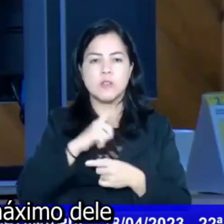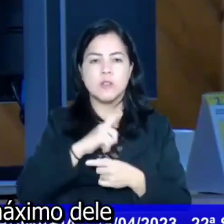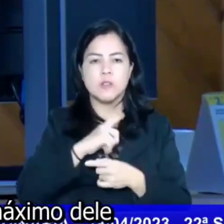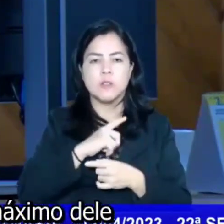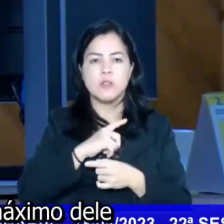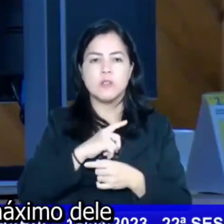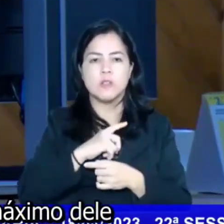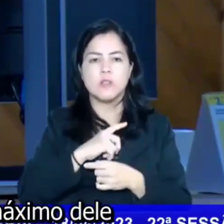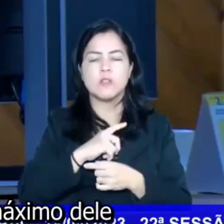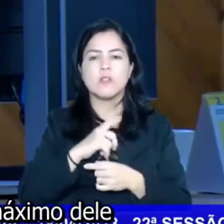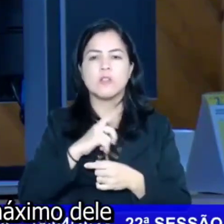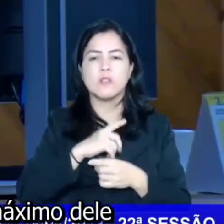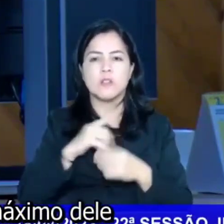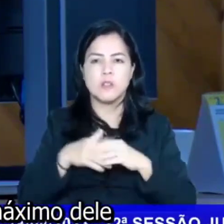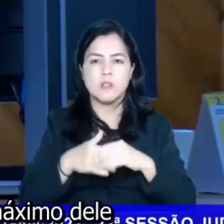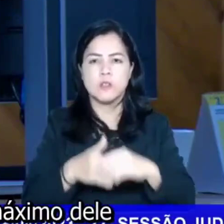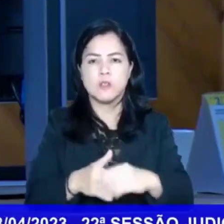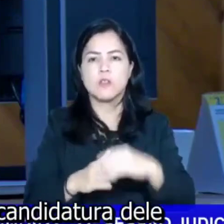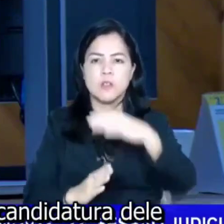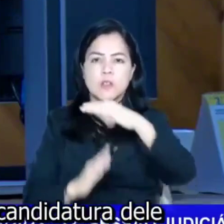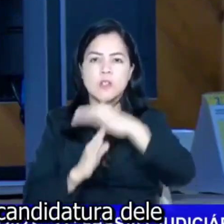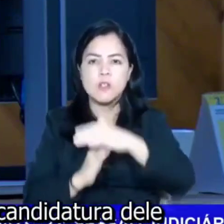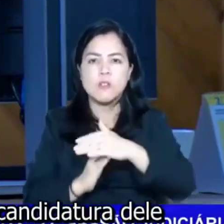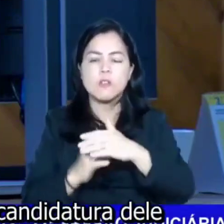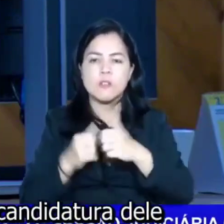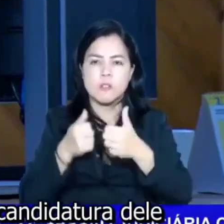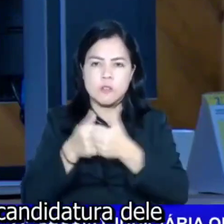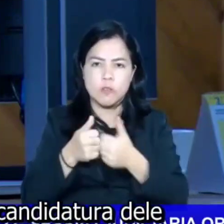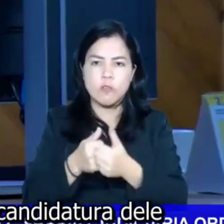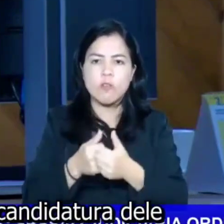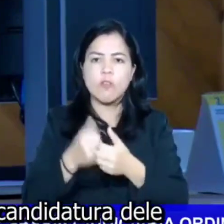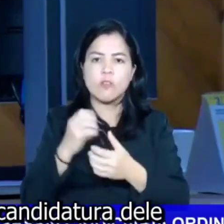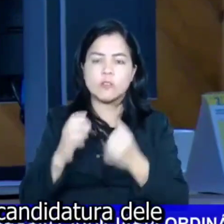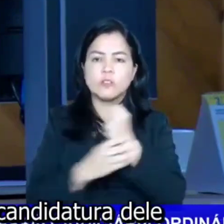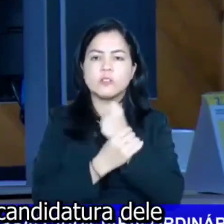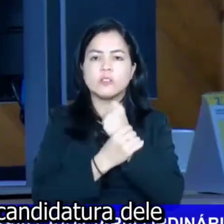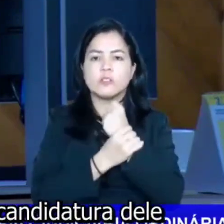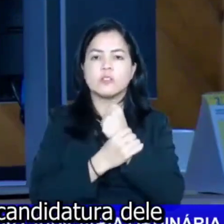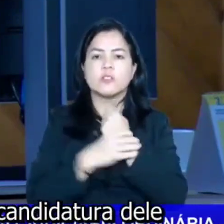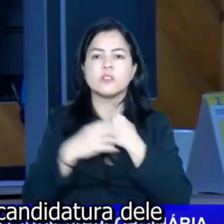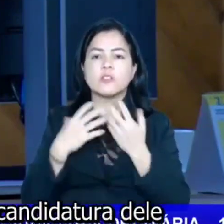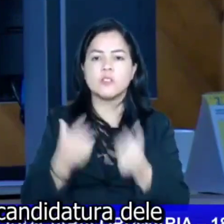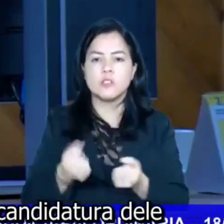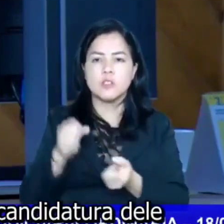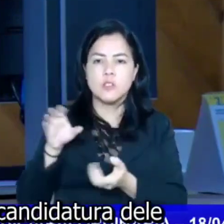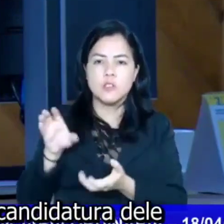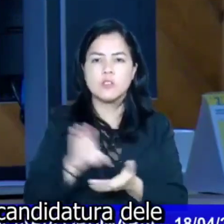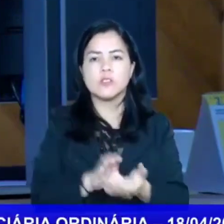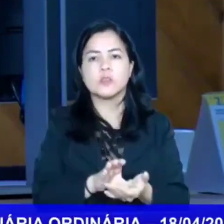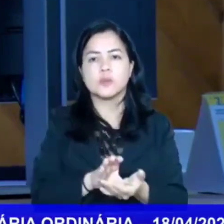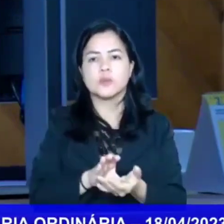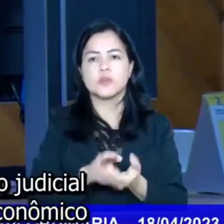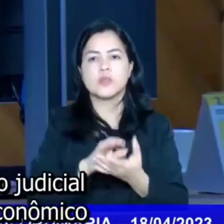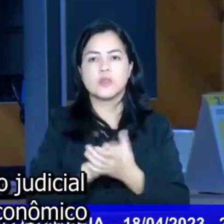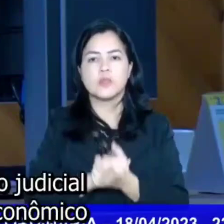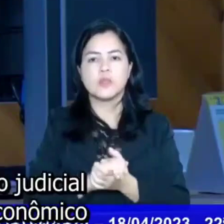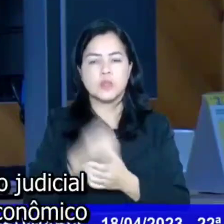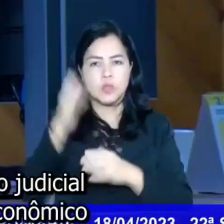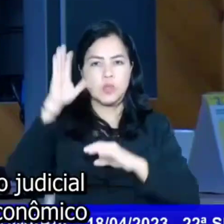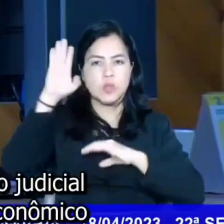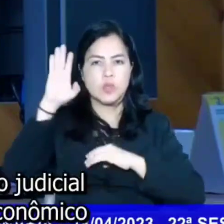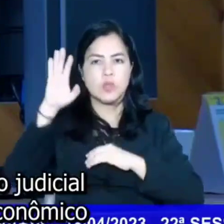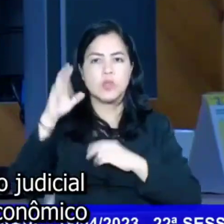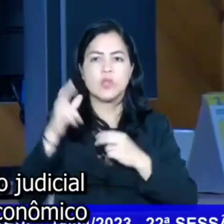o dirigente máximo dele para tentar assegurar o recebimento de recursos da candidatura dele, e para